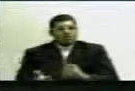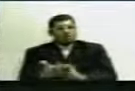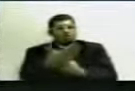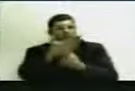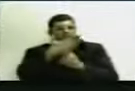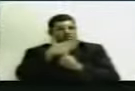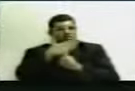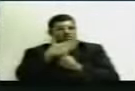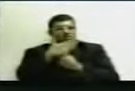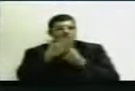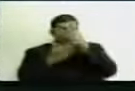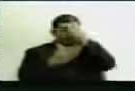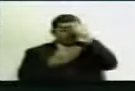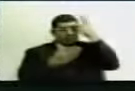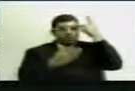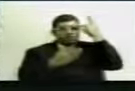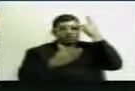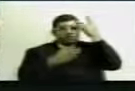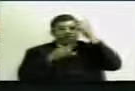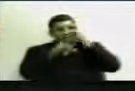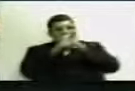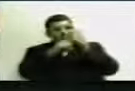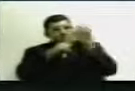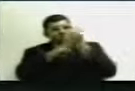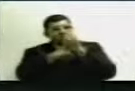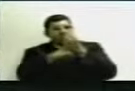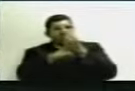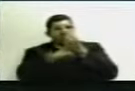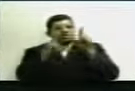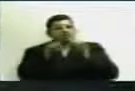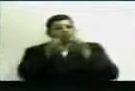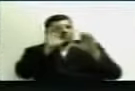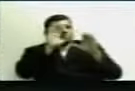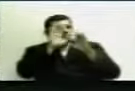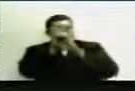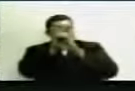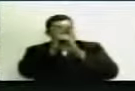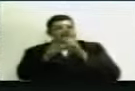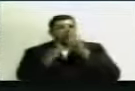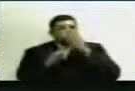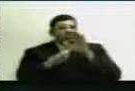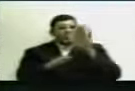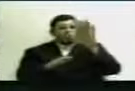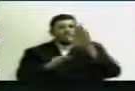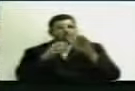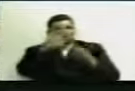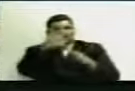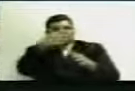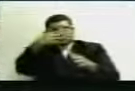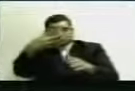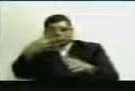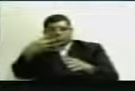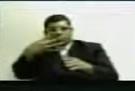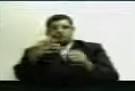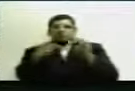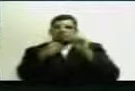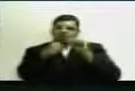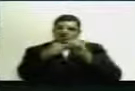cuidar, proteger e defender a Constituição do Estado do Amazonas. Um juramento que os 24